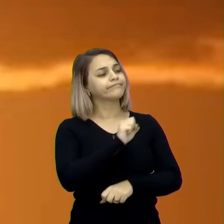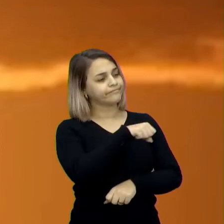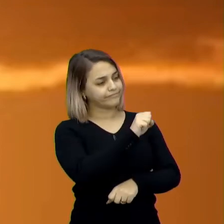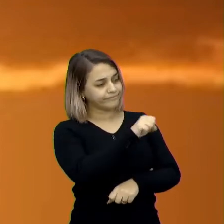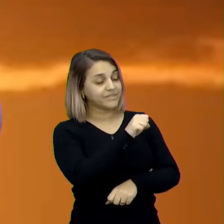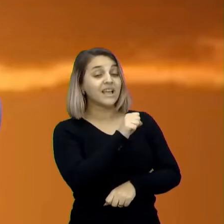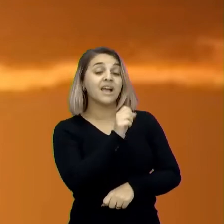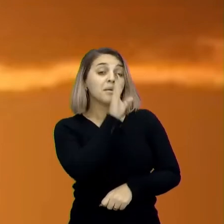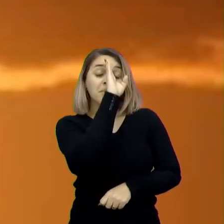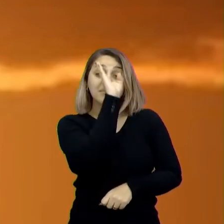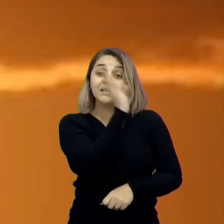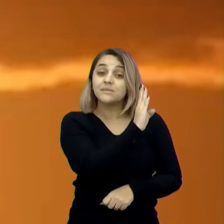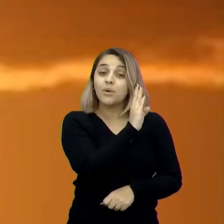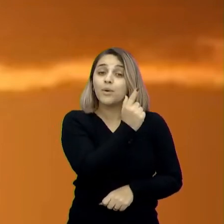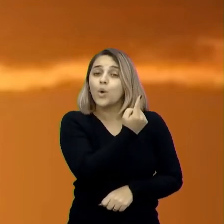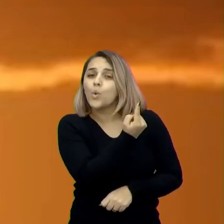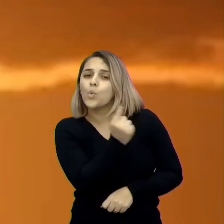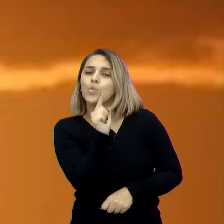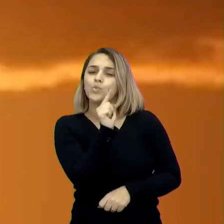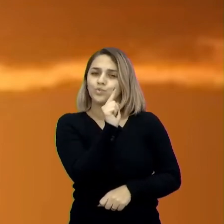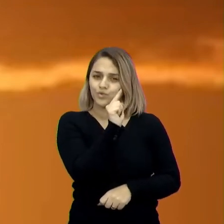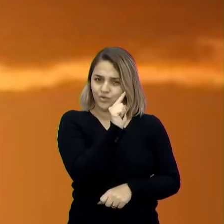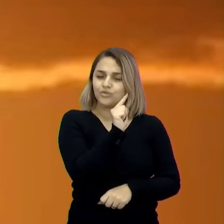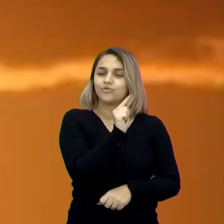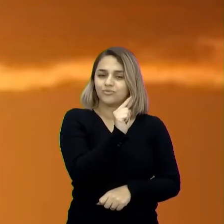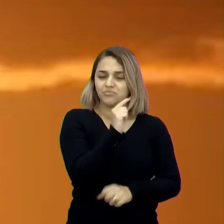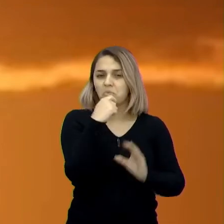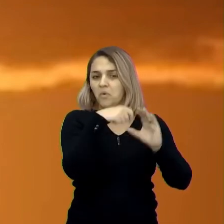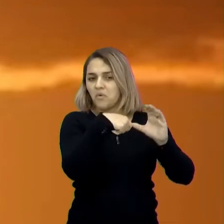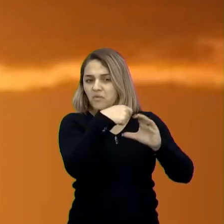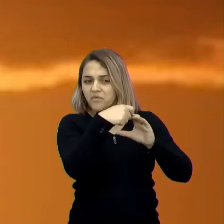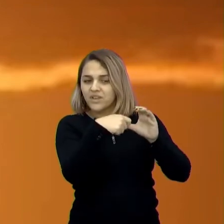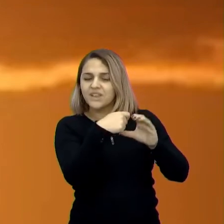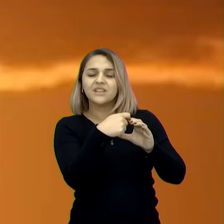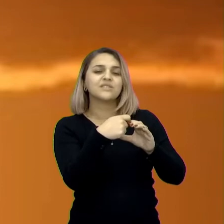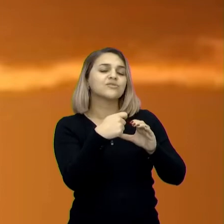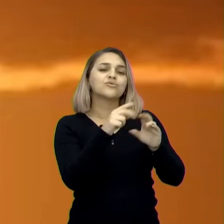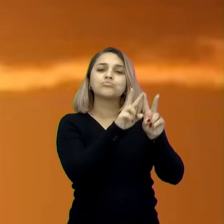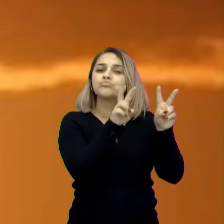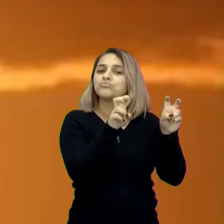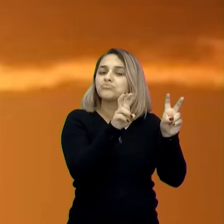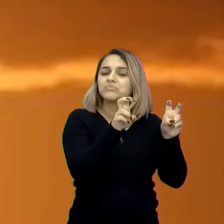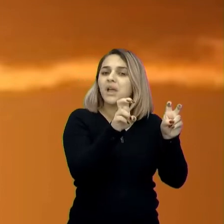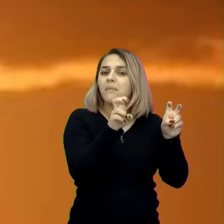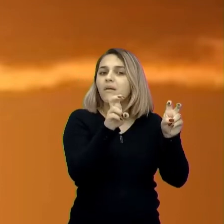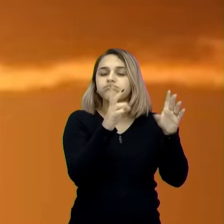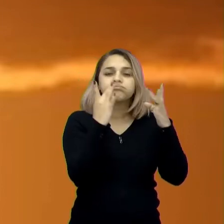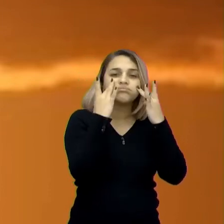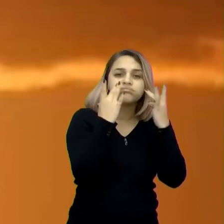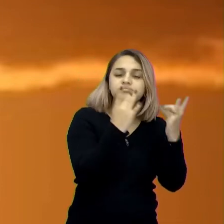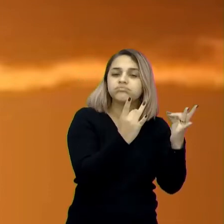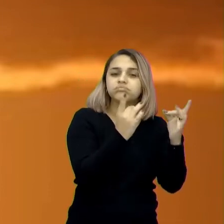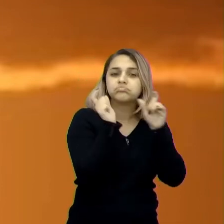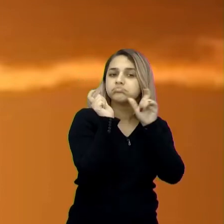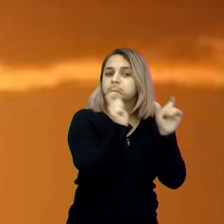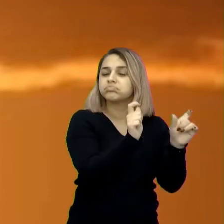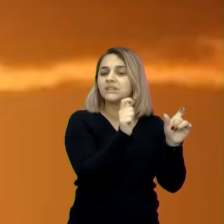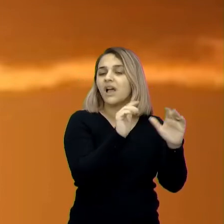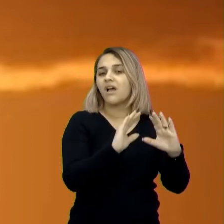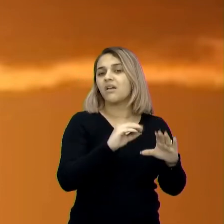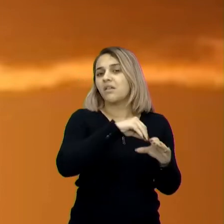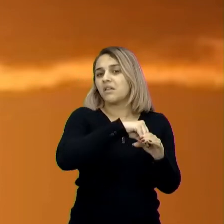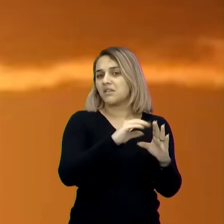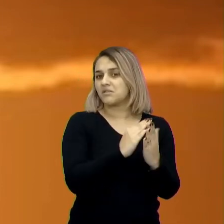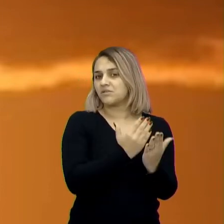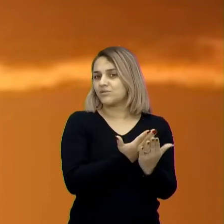trabalho sobre chamar a atenção sobre alguma coisa da escola. O que vocês podem fazer um vídeo chamando a atenção para alguma coisa que está acontecendo na escola